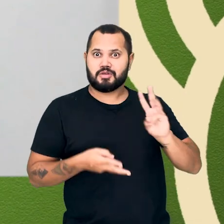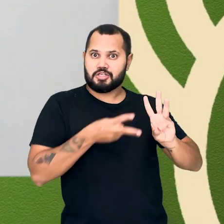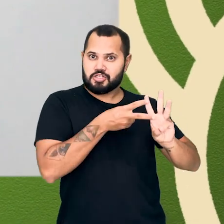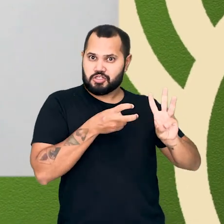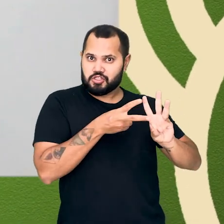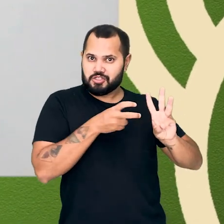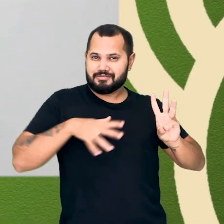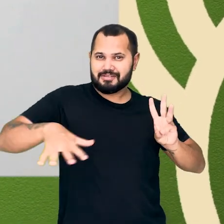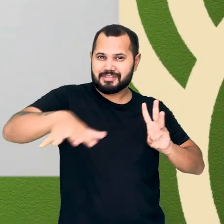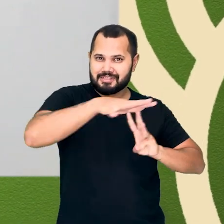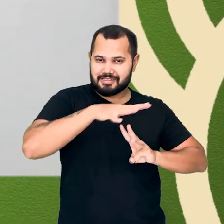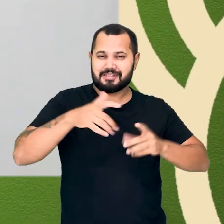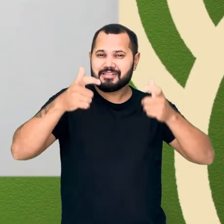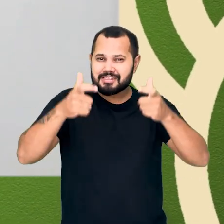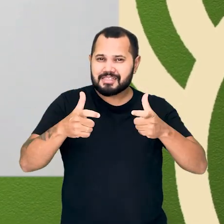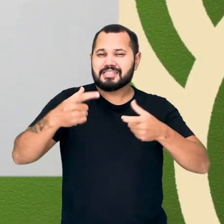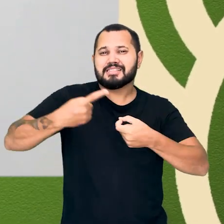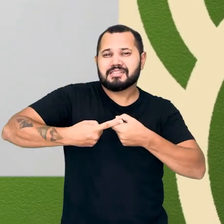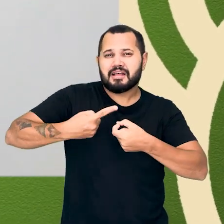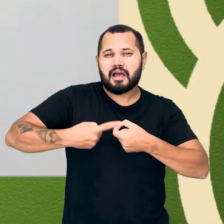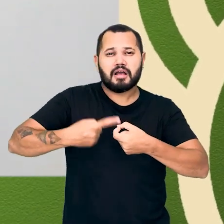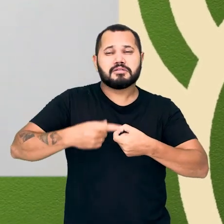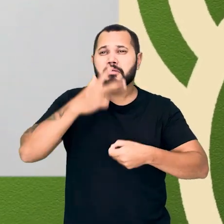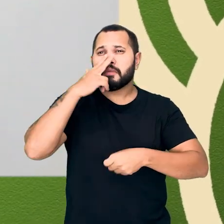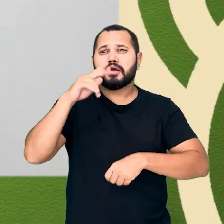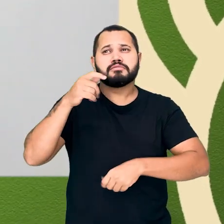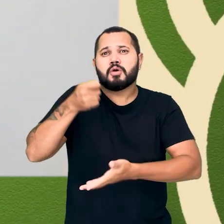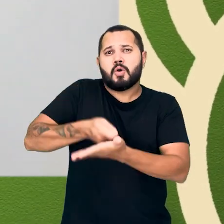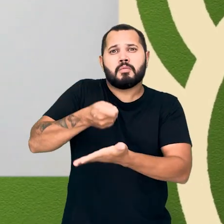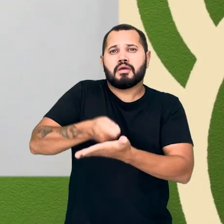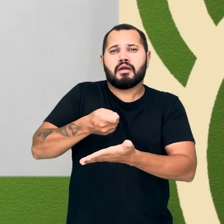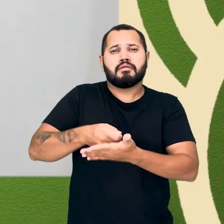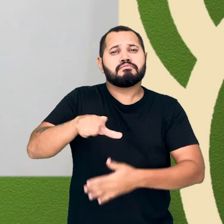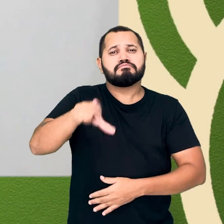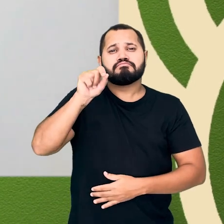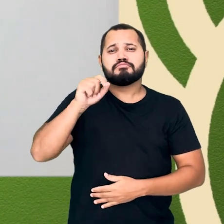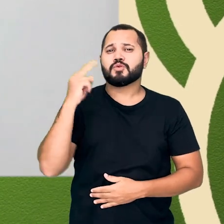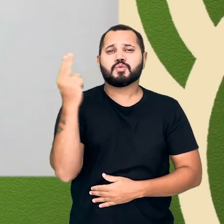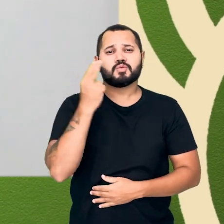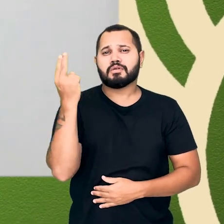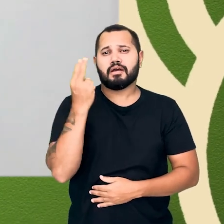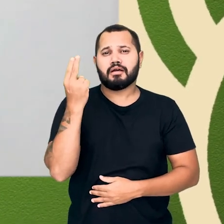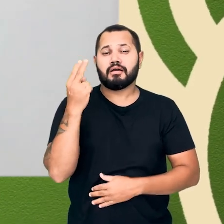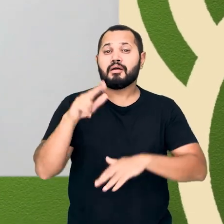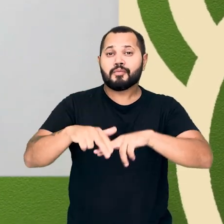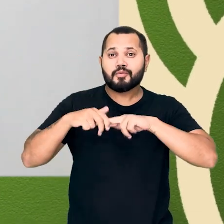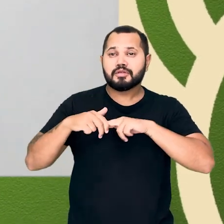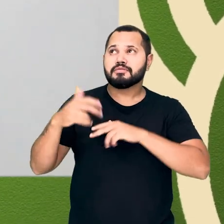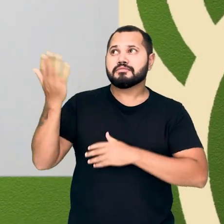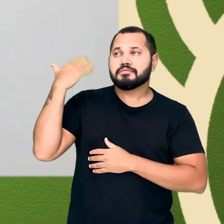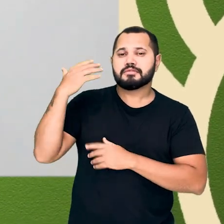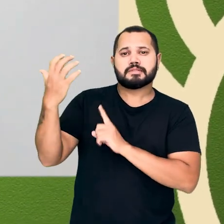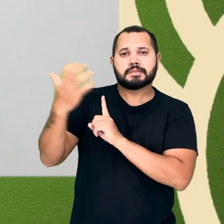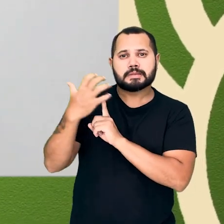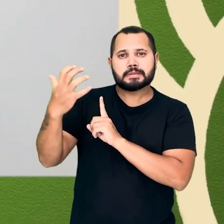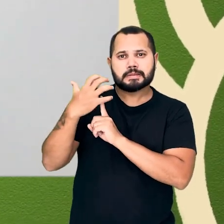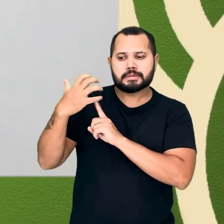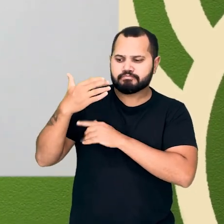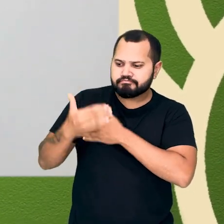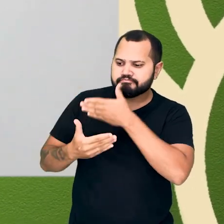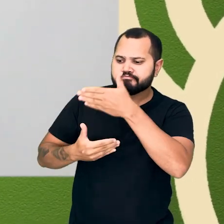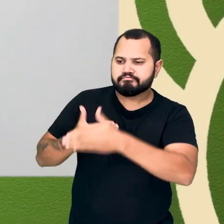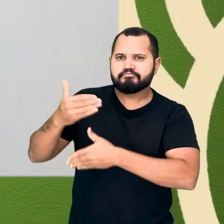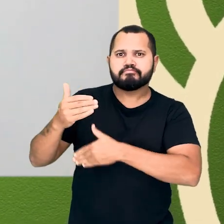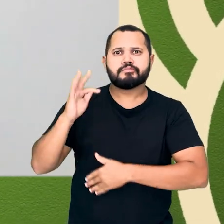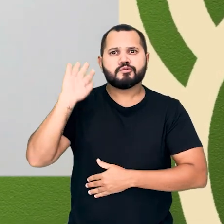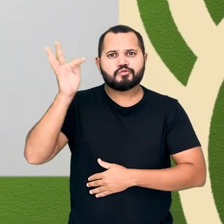para indígena na cidade, ele surge sem uma opção de escolha. E com essa pressão, as futuras gerações, né,